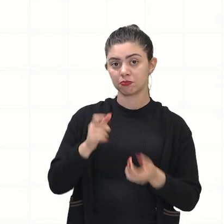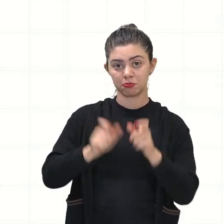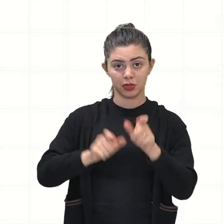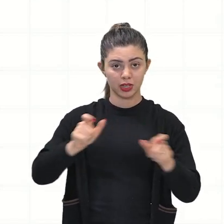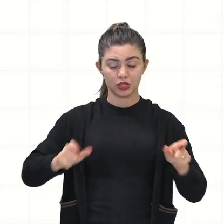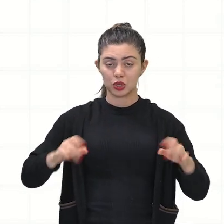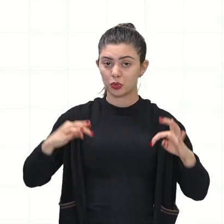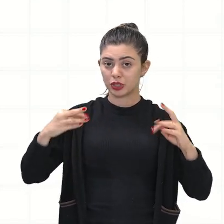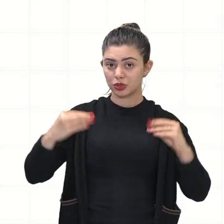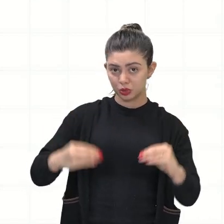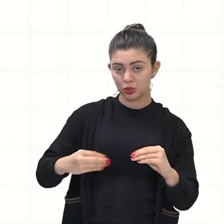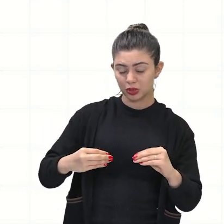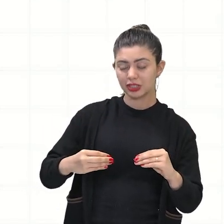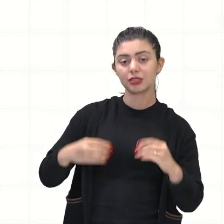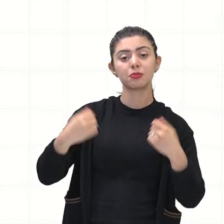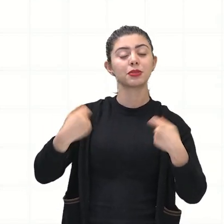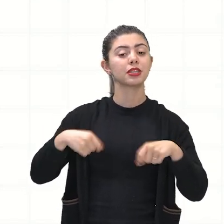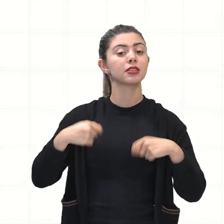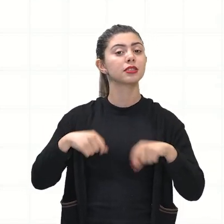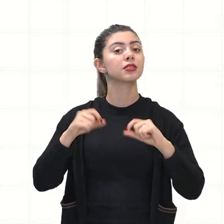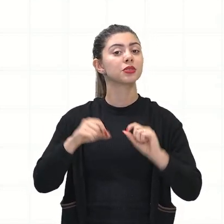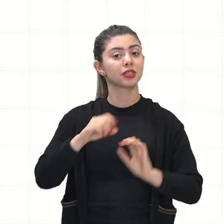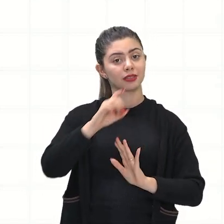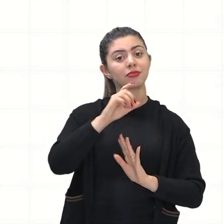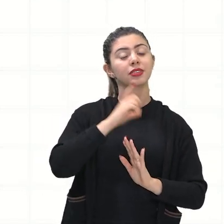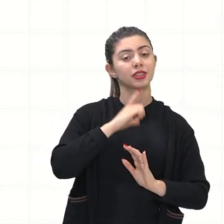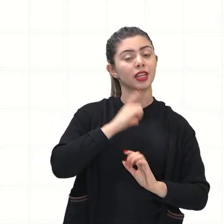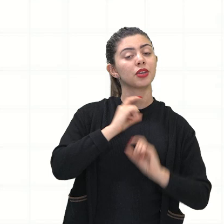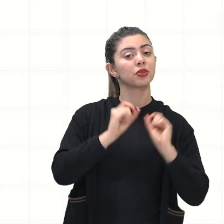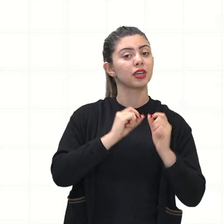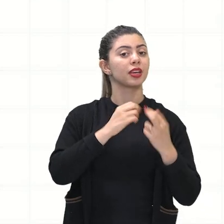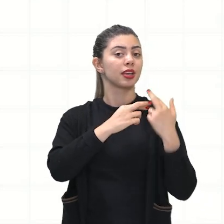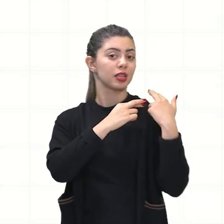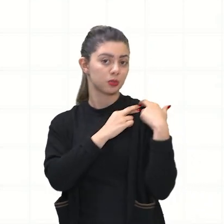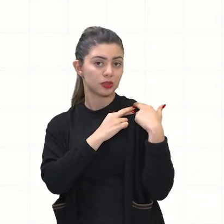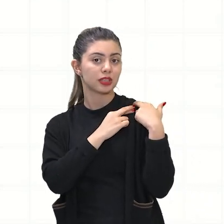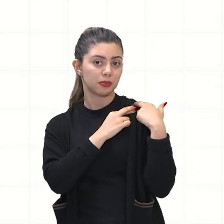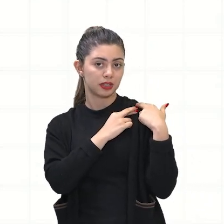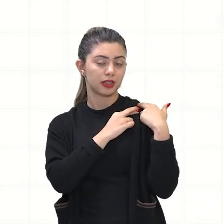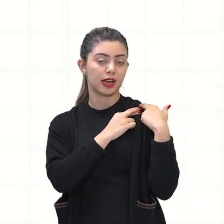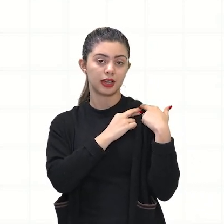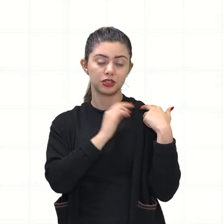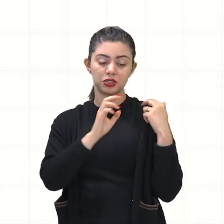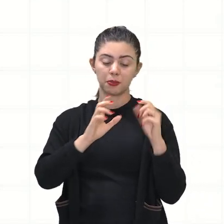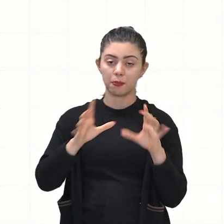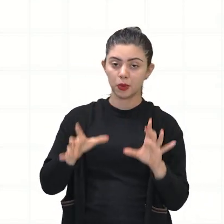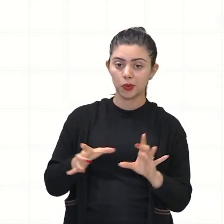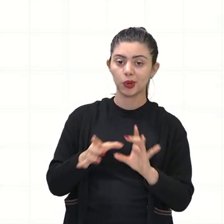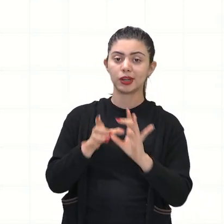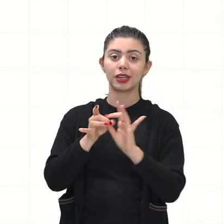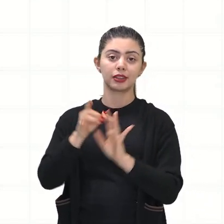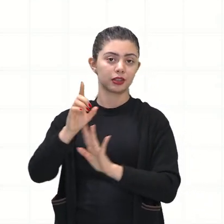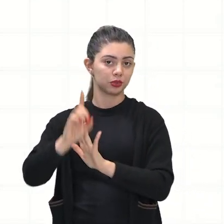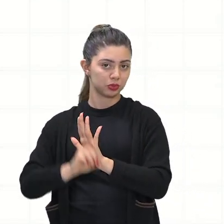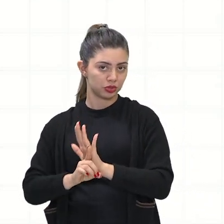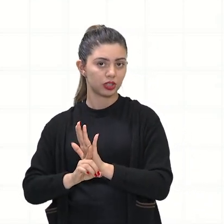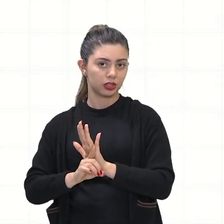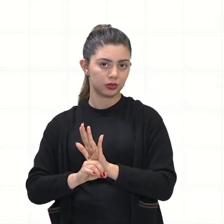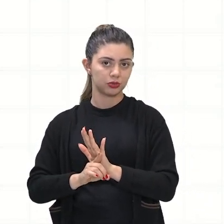os cidadãos têm deveres, mas